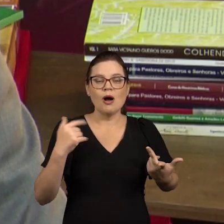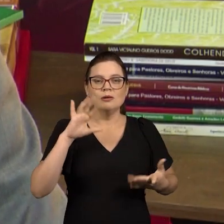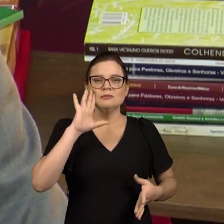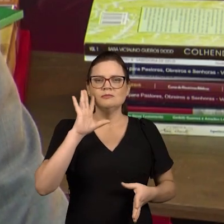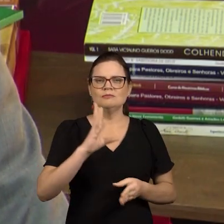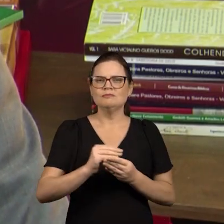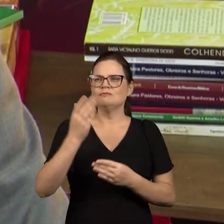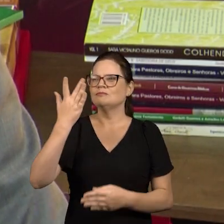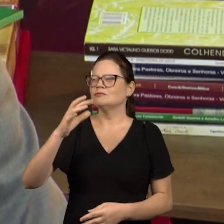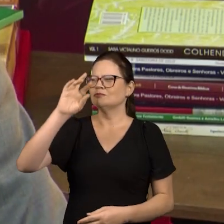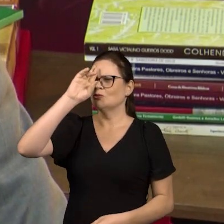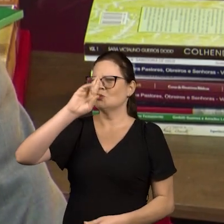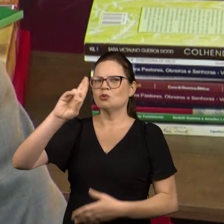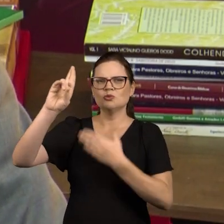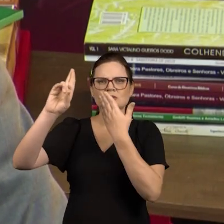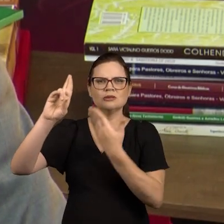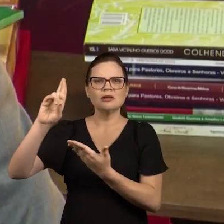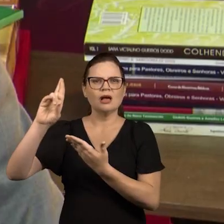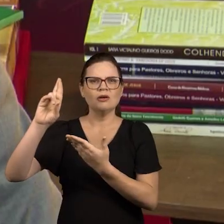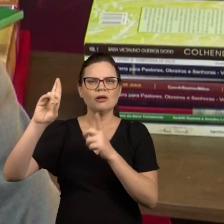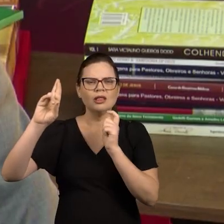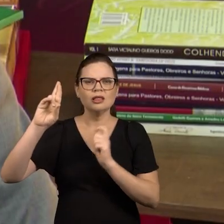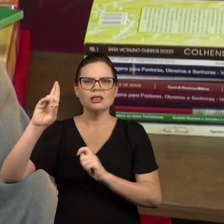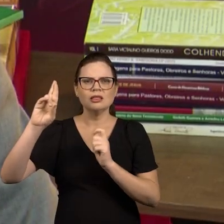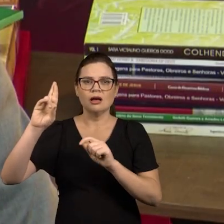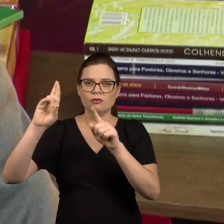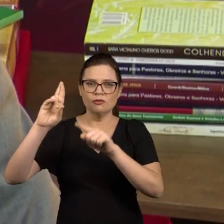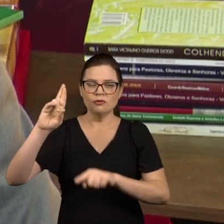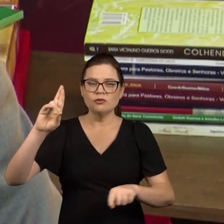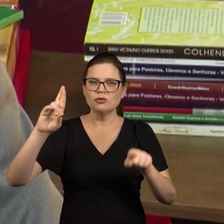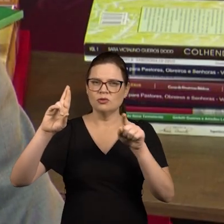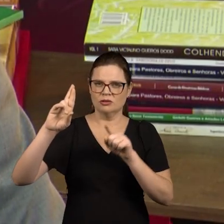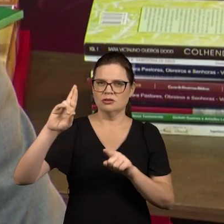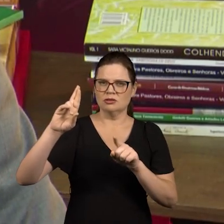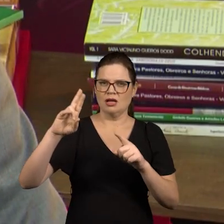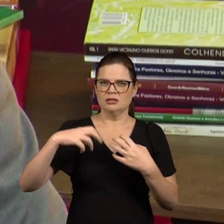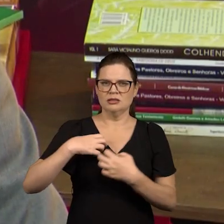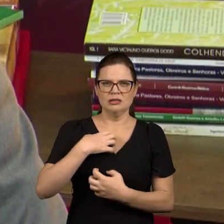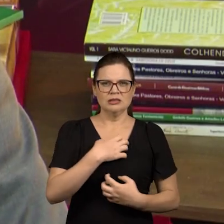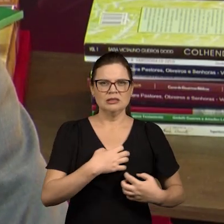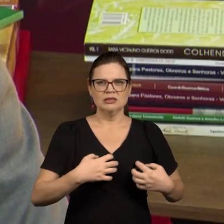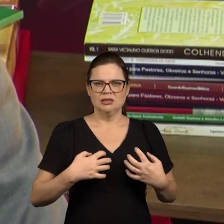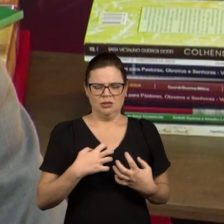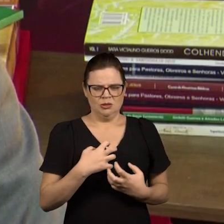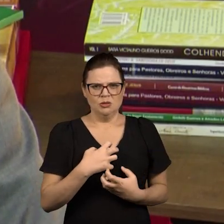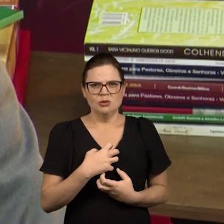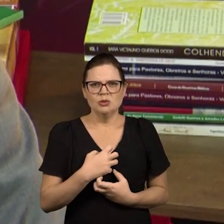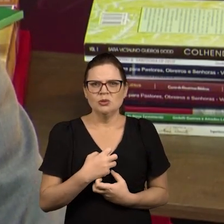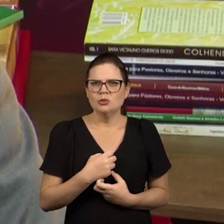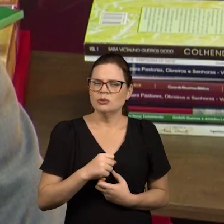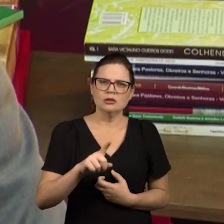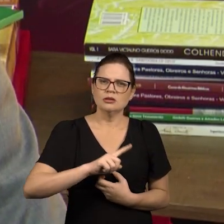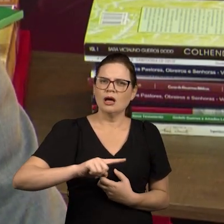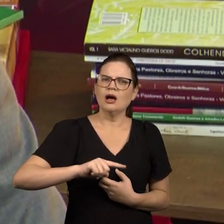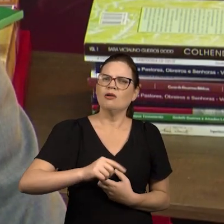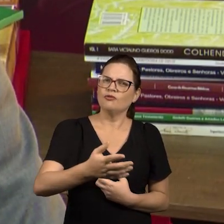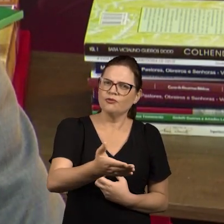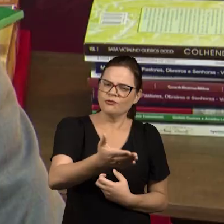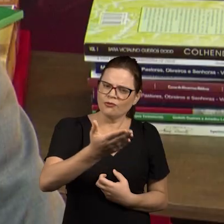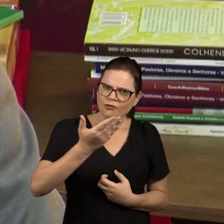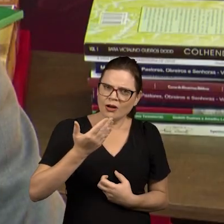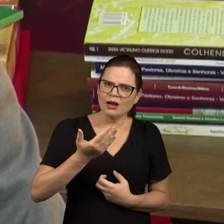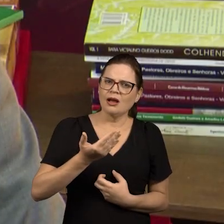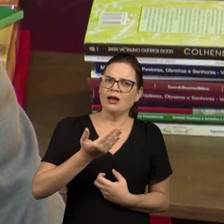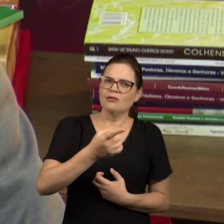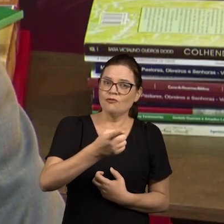um Senhor que diz assim: olha, vós que estáis, né, oprimidos, né, vinde a mim, todos que